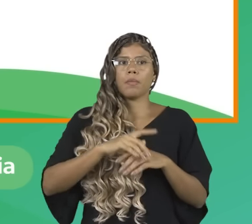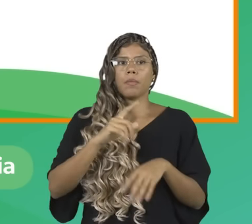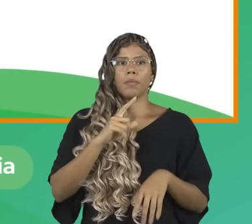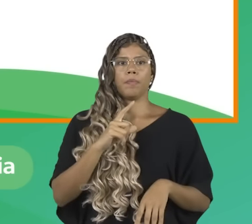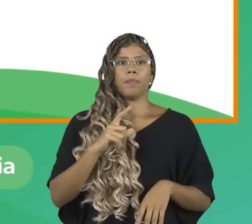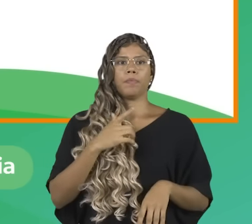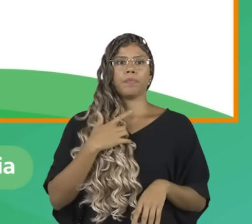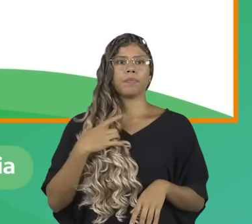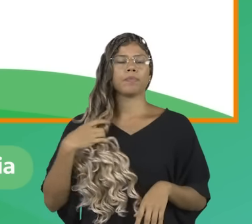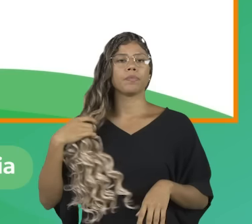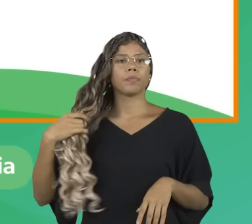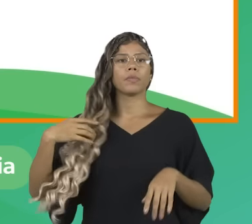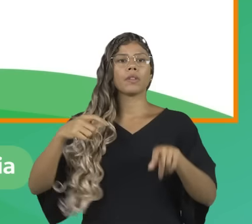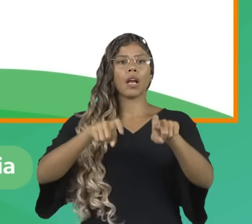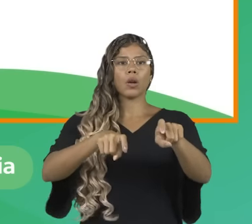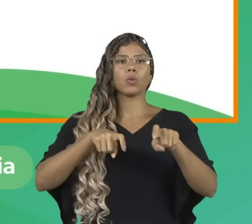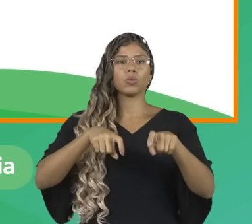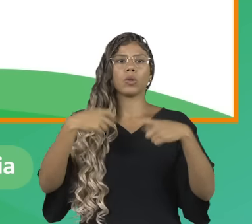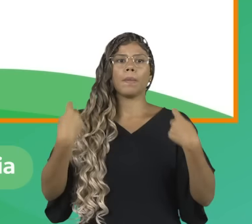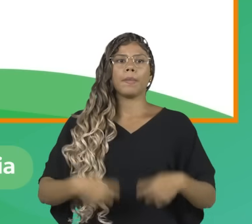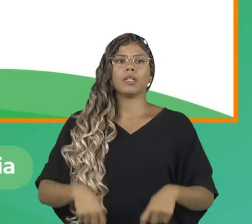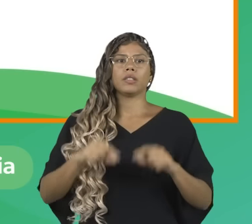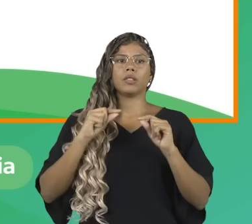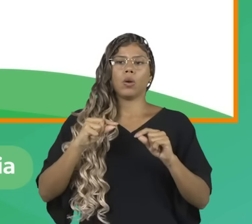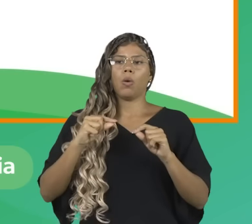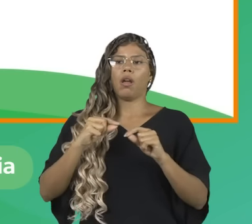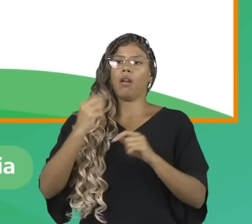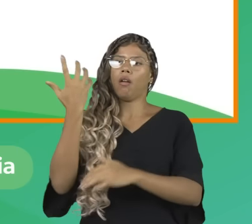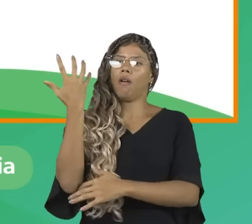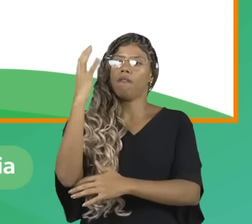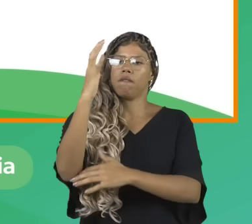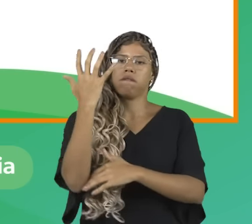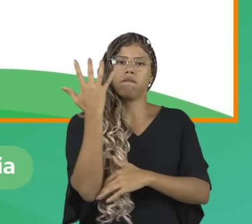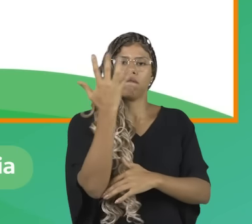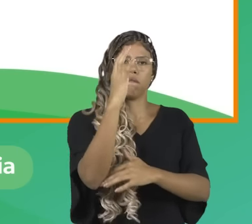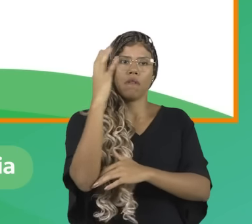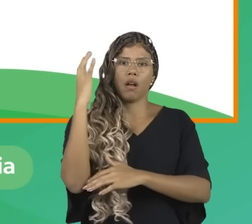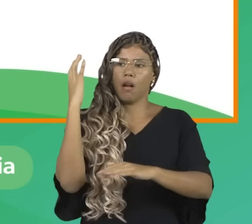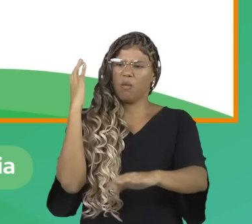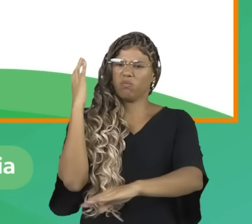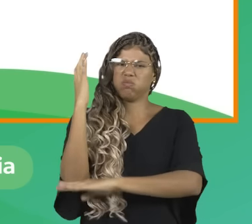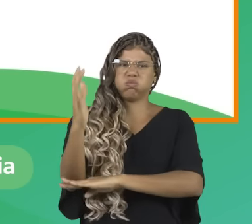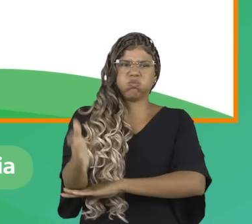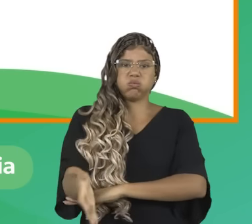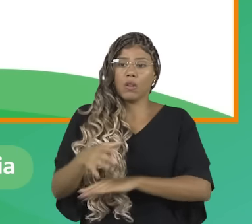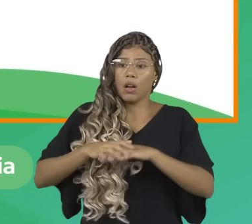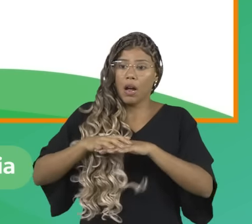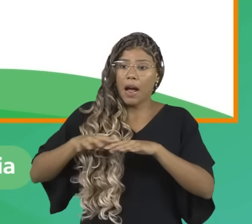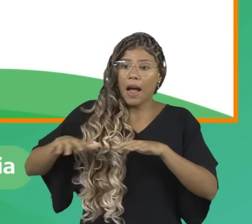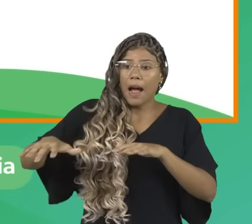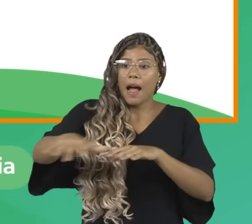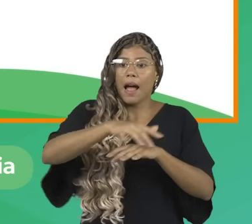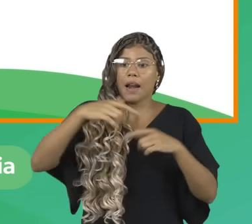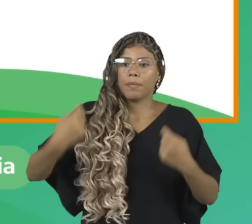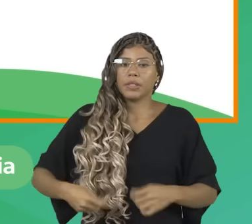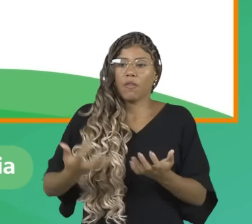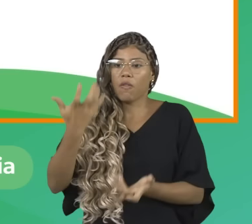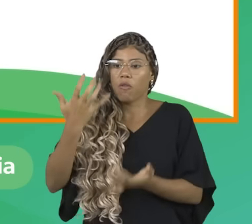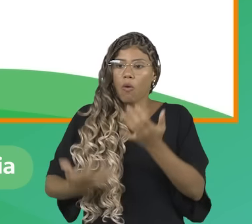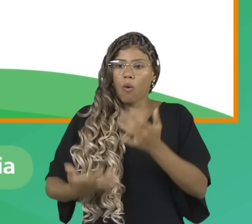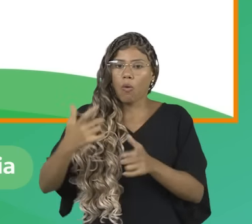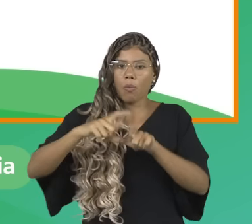um campo inteiro e a queima controlada, ela pode permitir que as sementes que estejam naquele